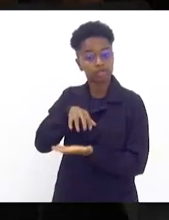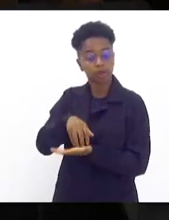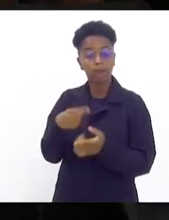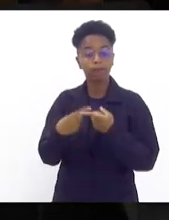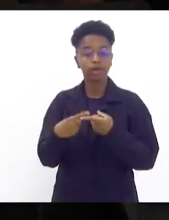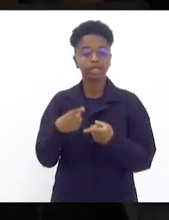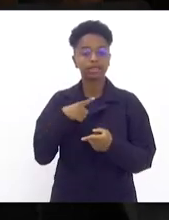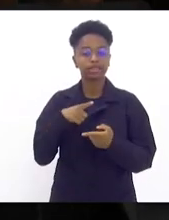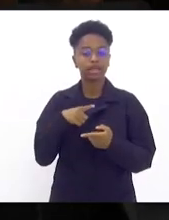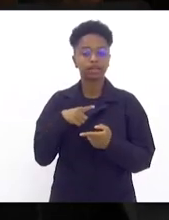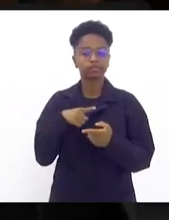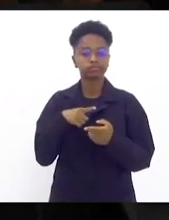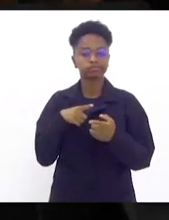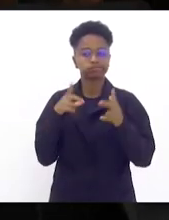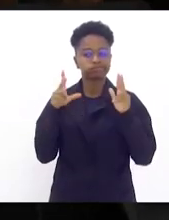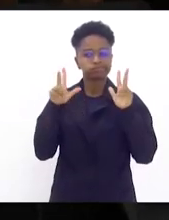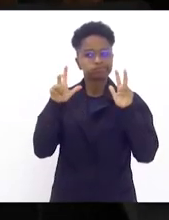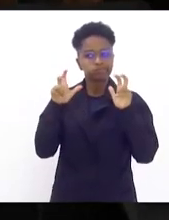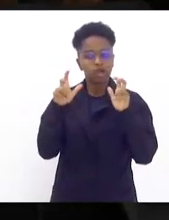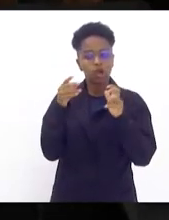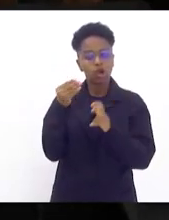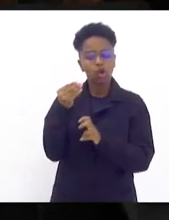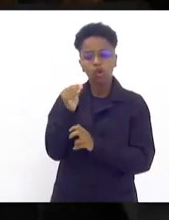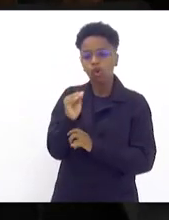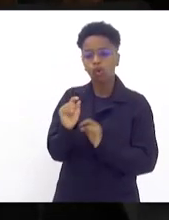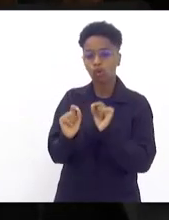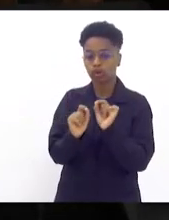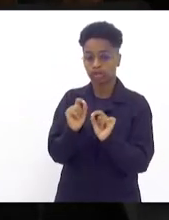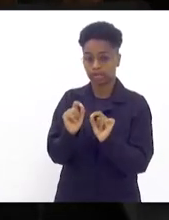dilema colocado. Ou você